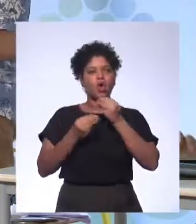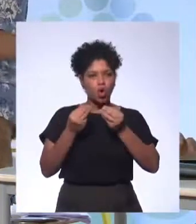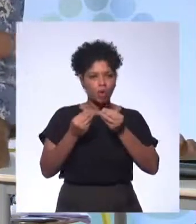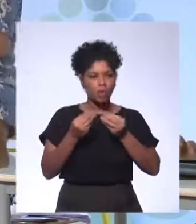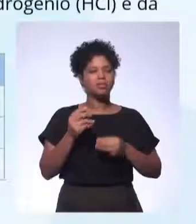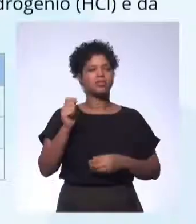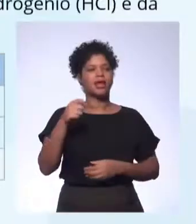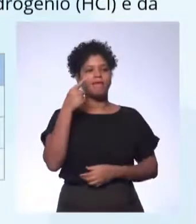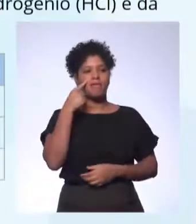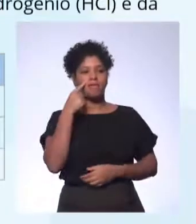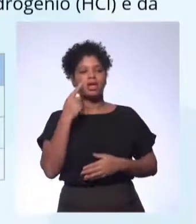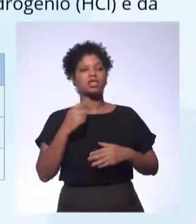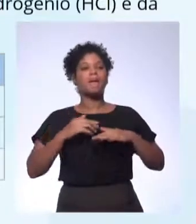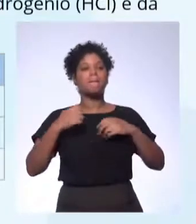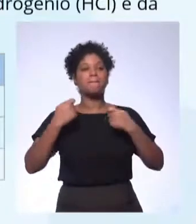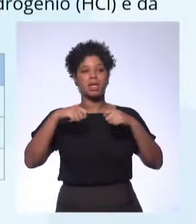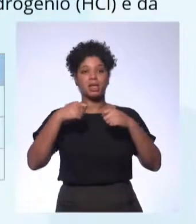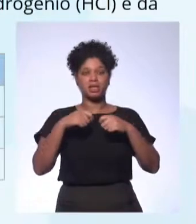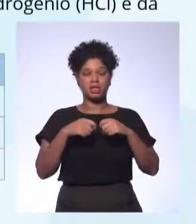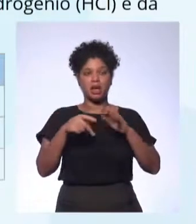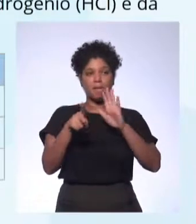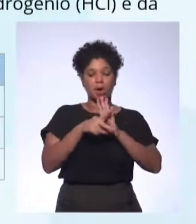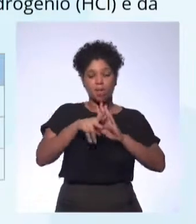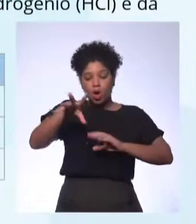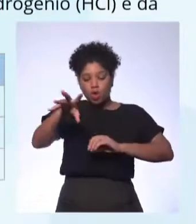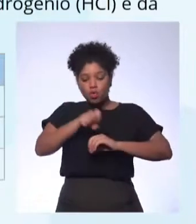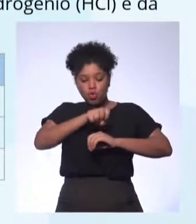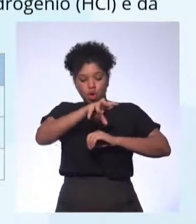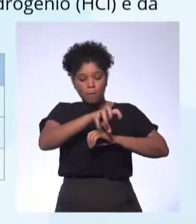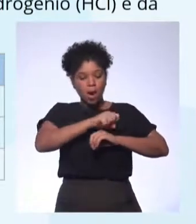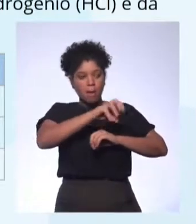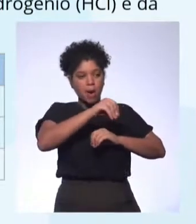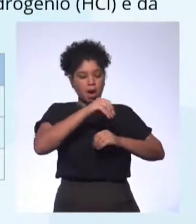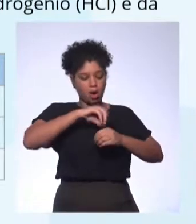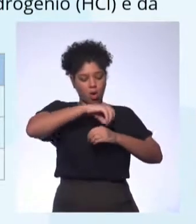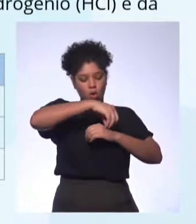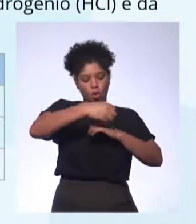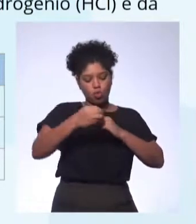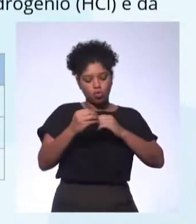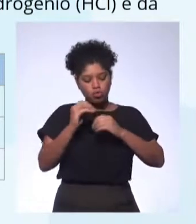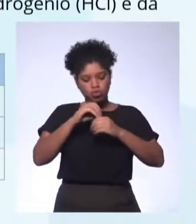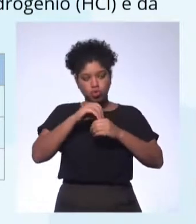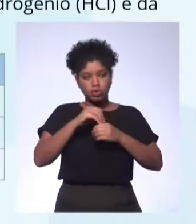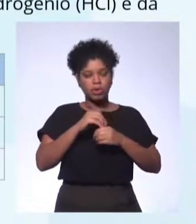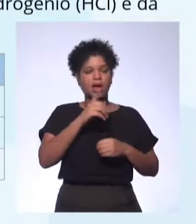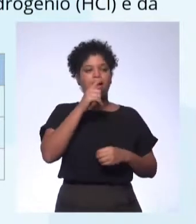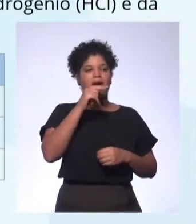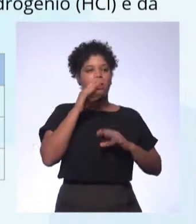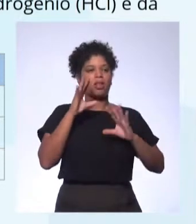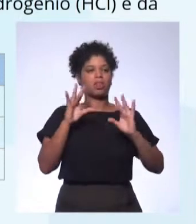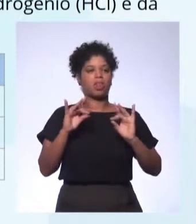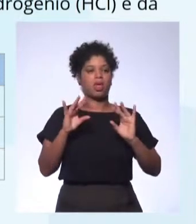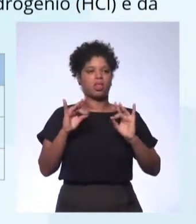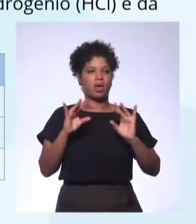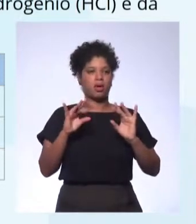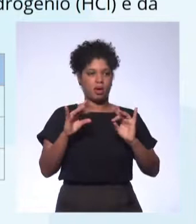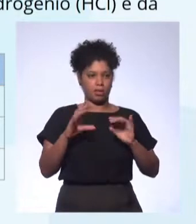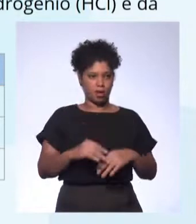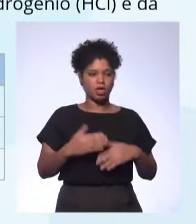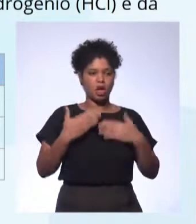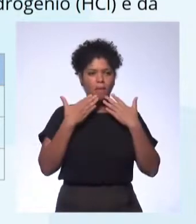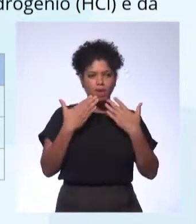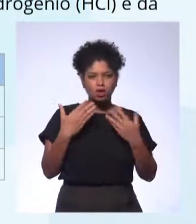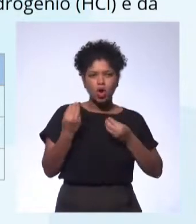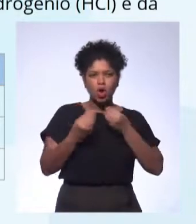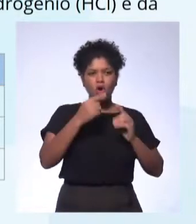é necessário um rompimento das forças atrativas intermoleculares presentes no líquido a tabela a seguir apresenta as